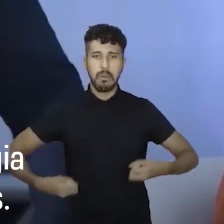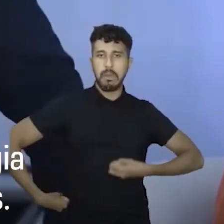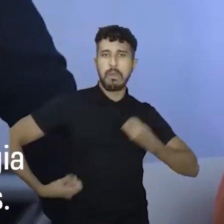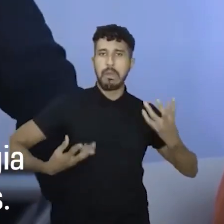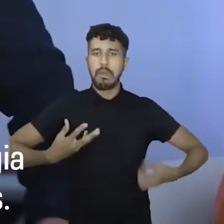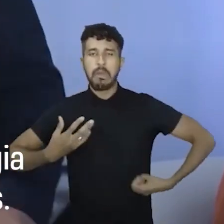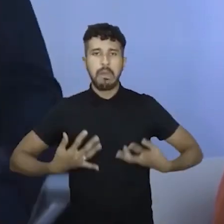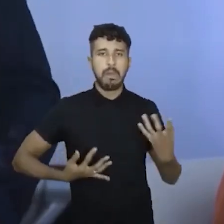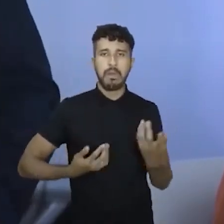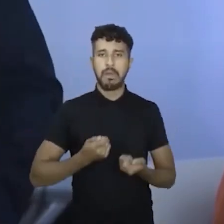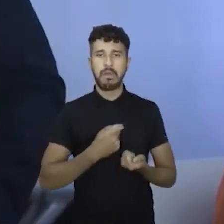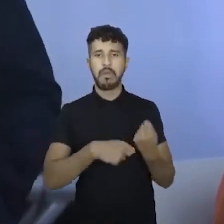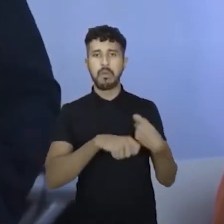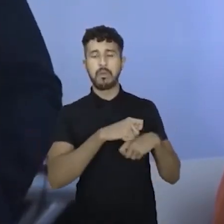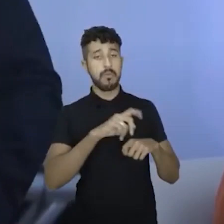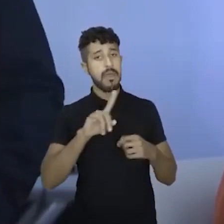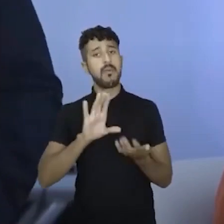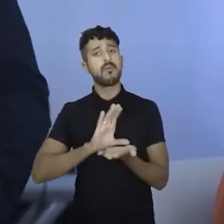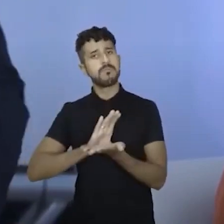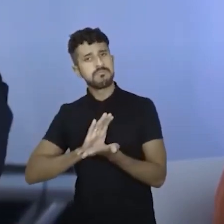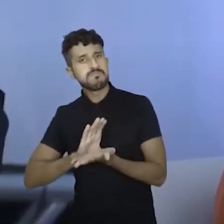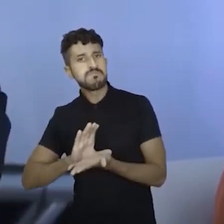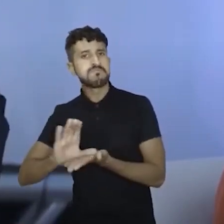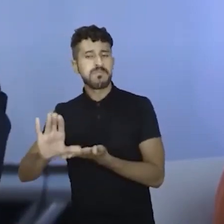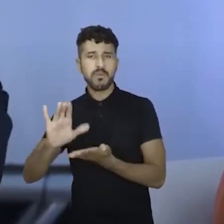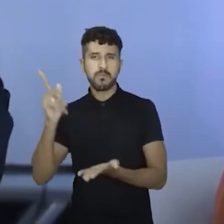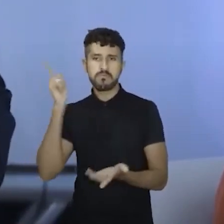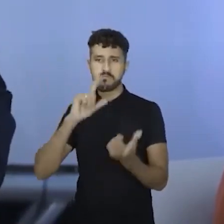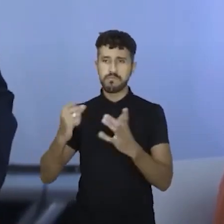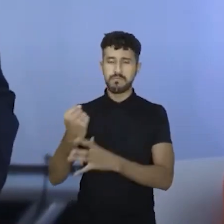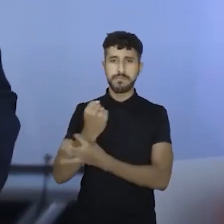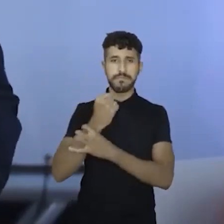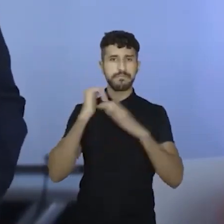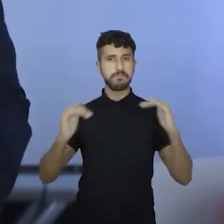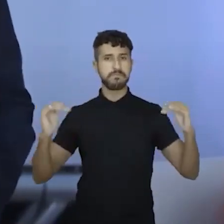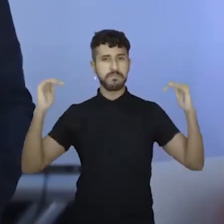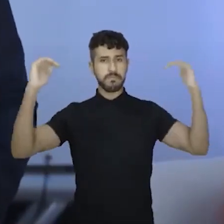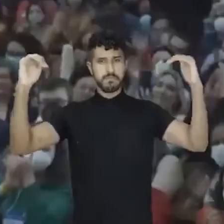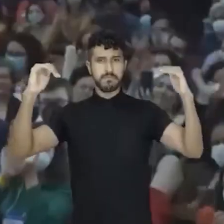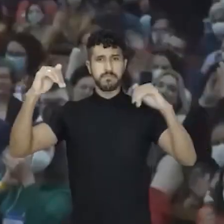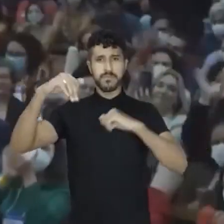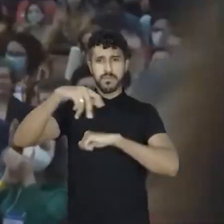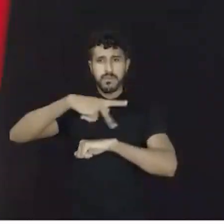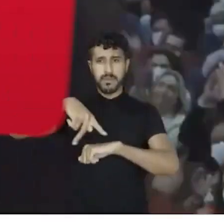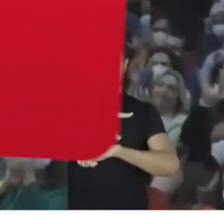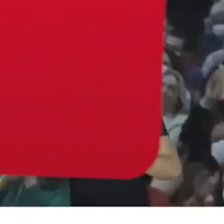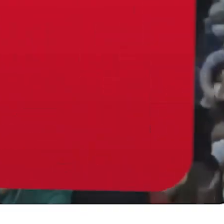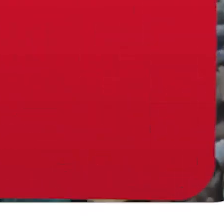cofres públicos, são investimentos para garantir a soberania deste país.